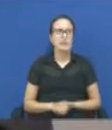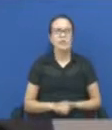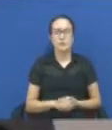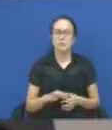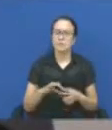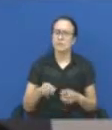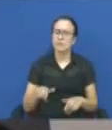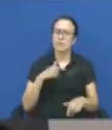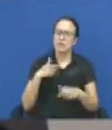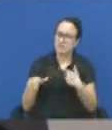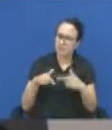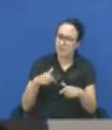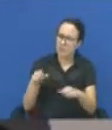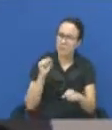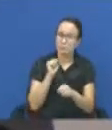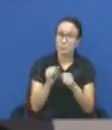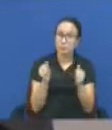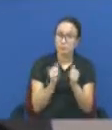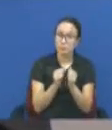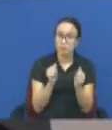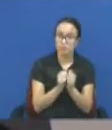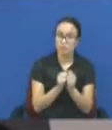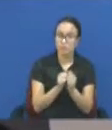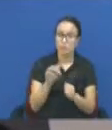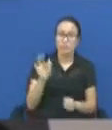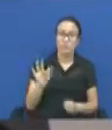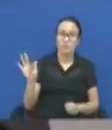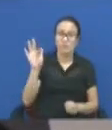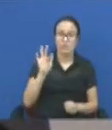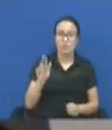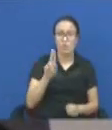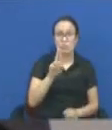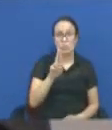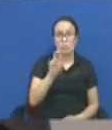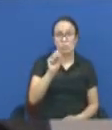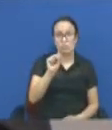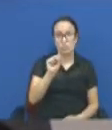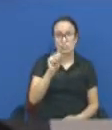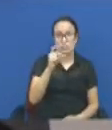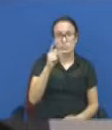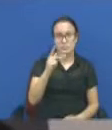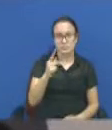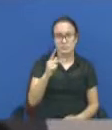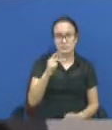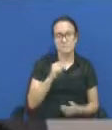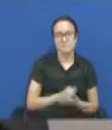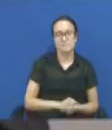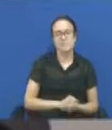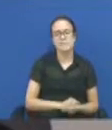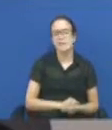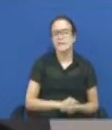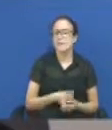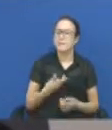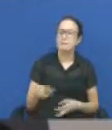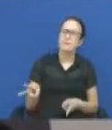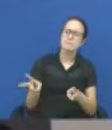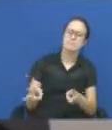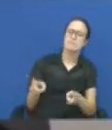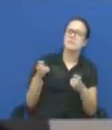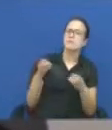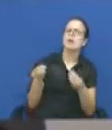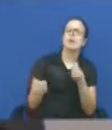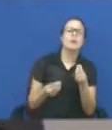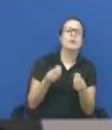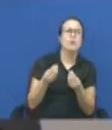esse trabalho junto com a USP para poder ter muito claro como é que se dá a produção